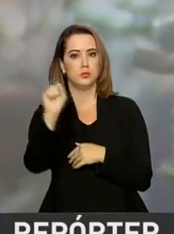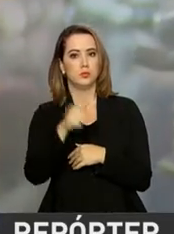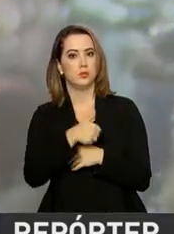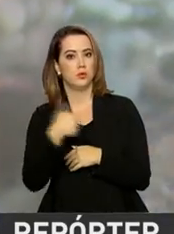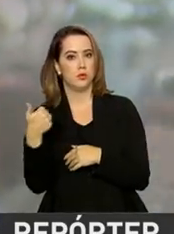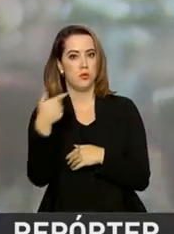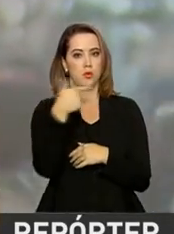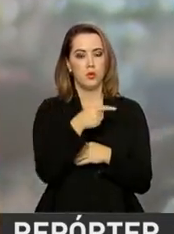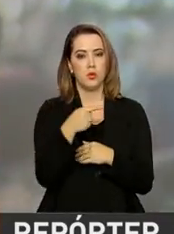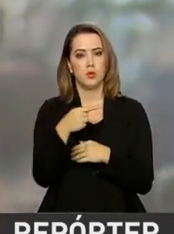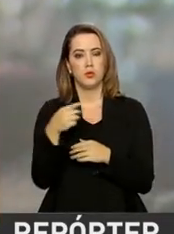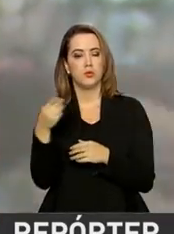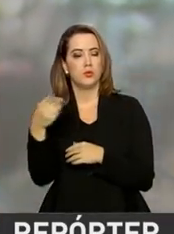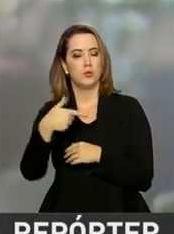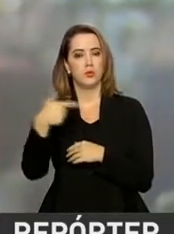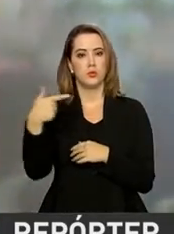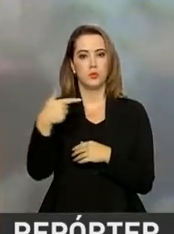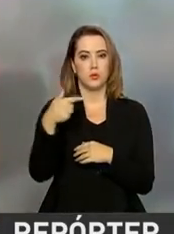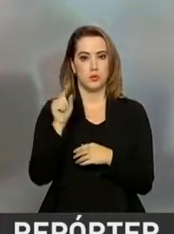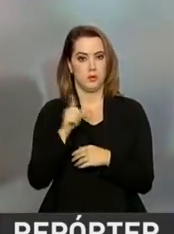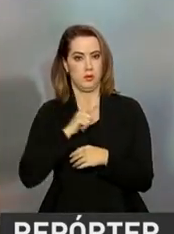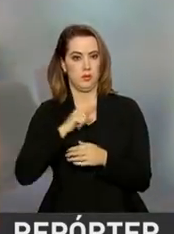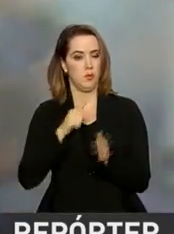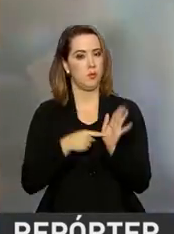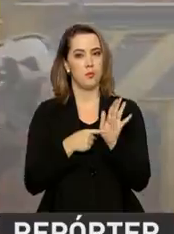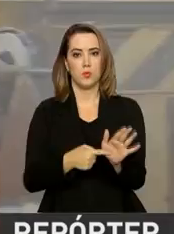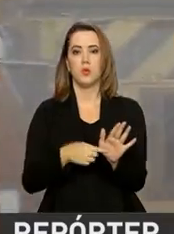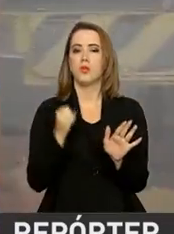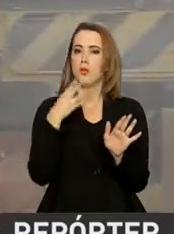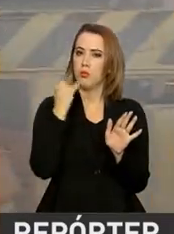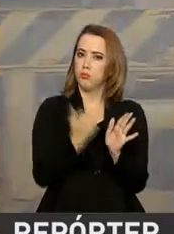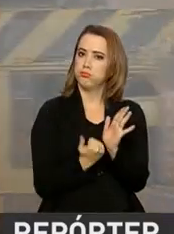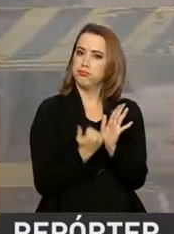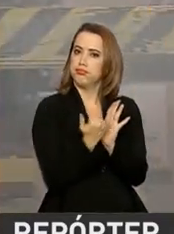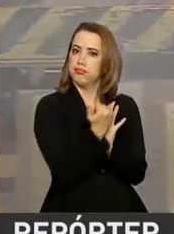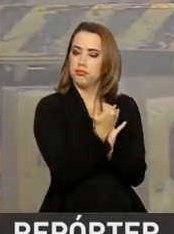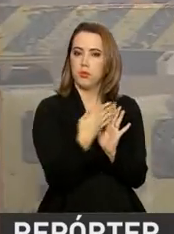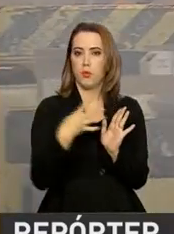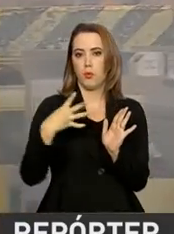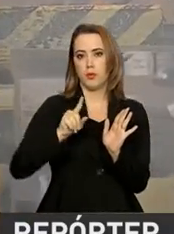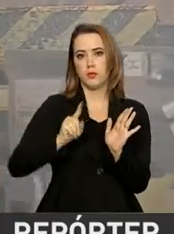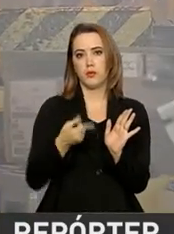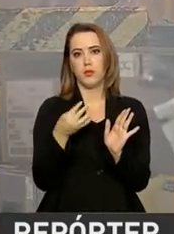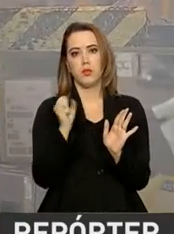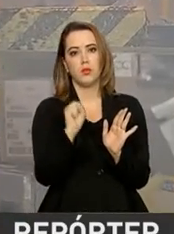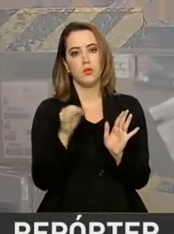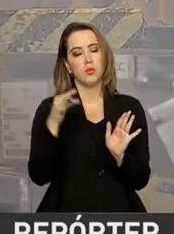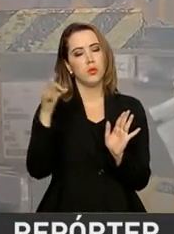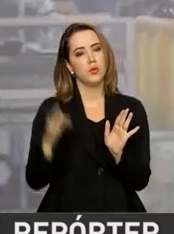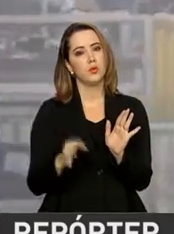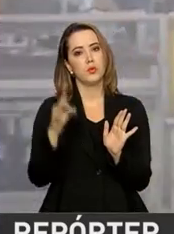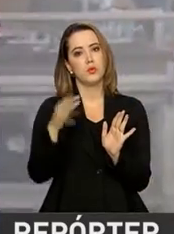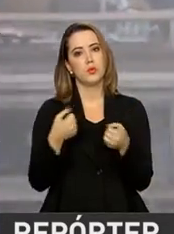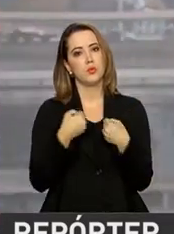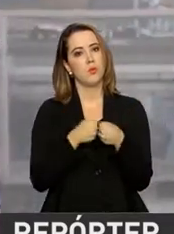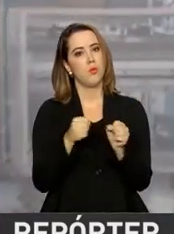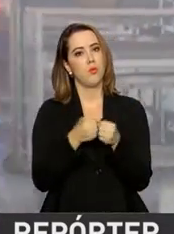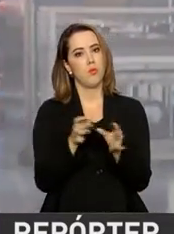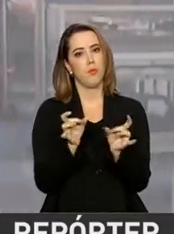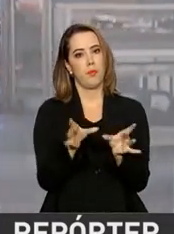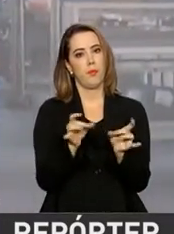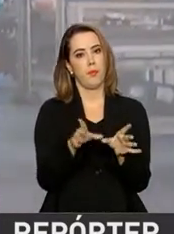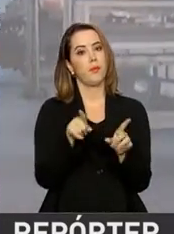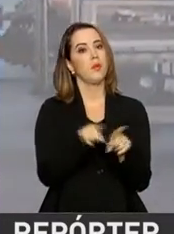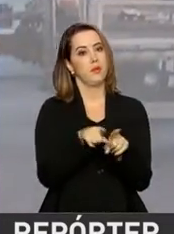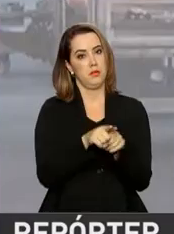ramos pesquisados a para taxas positivas quando o aumento de 4,8 por cento no setor de automóveis outros